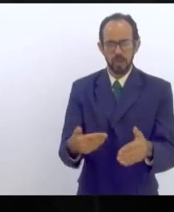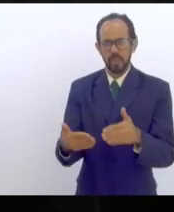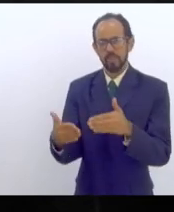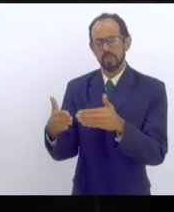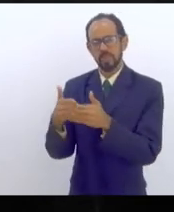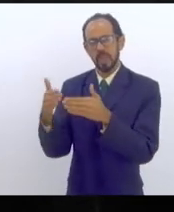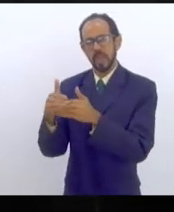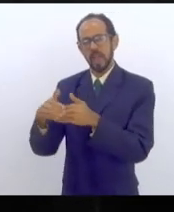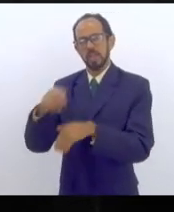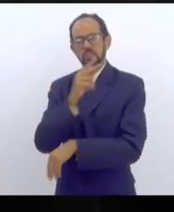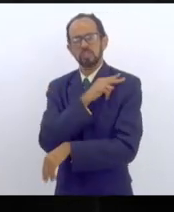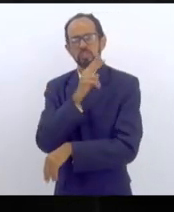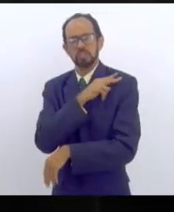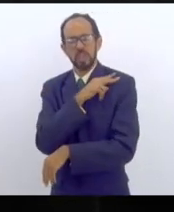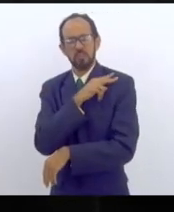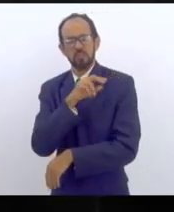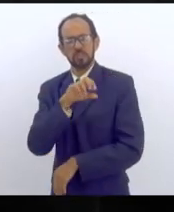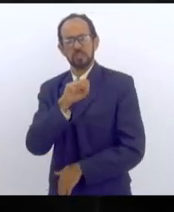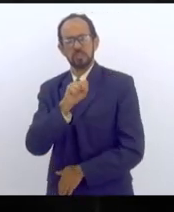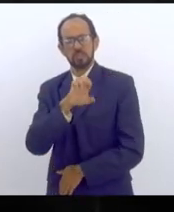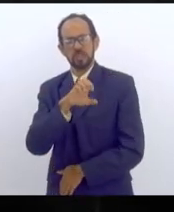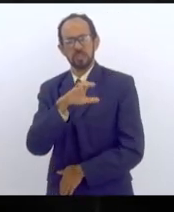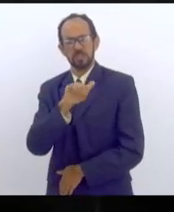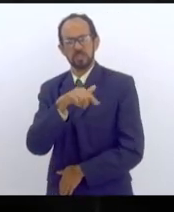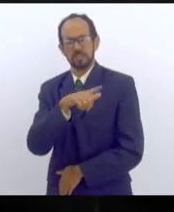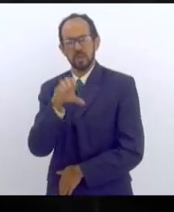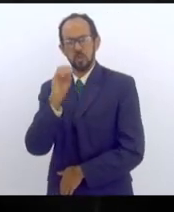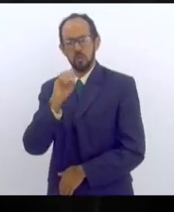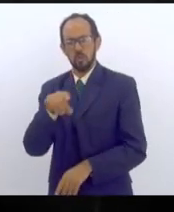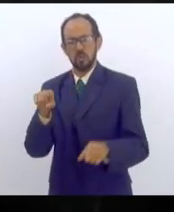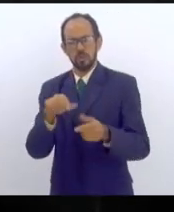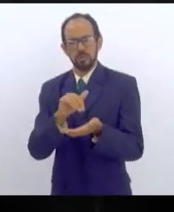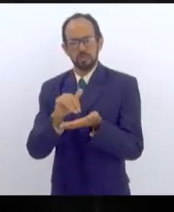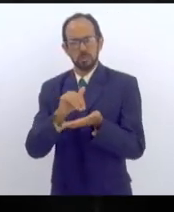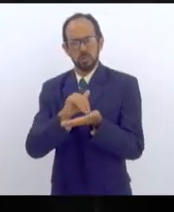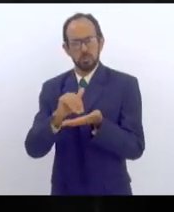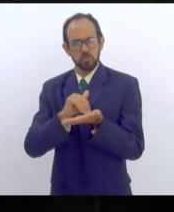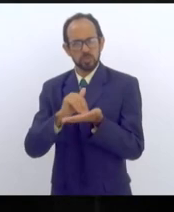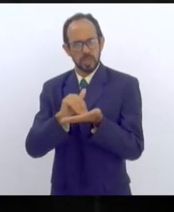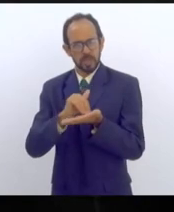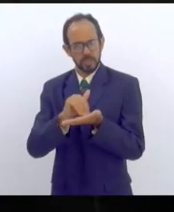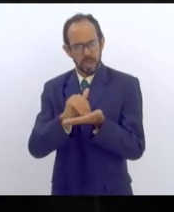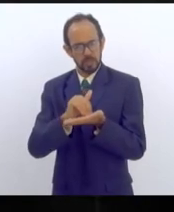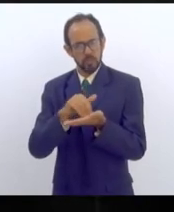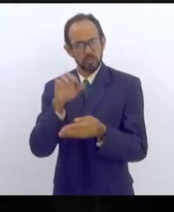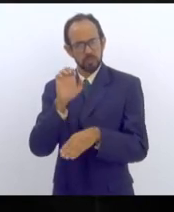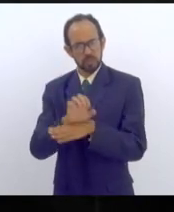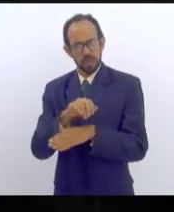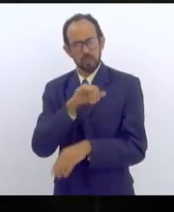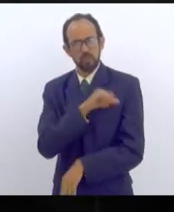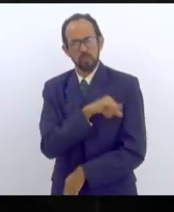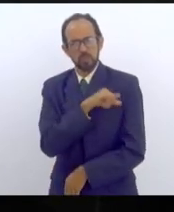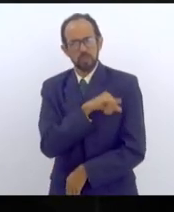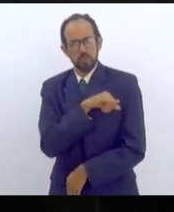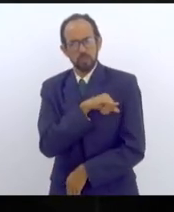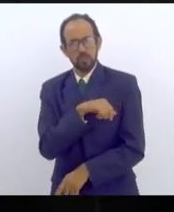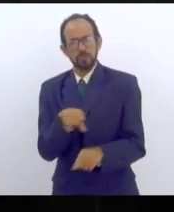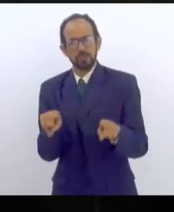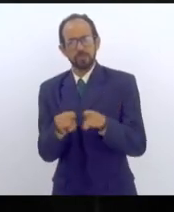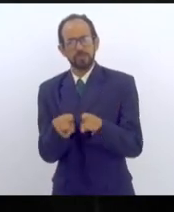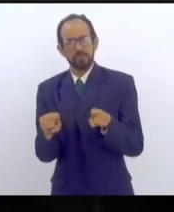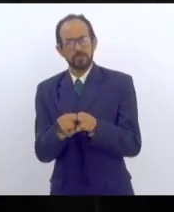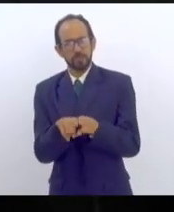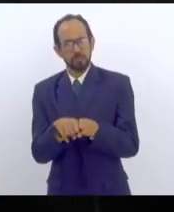de seção, como também a secretário de Estado, quer seja no Rio de Janeiro, quer seja